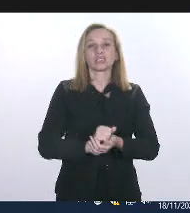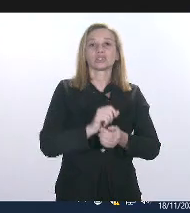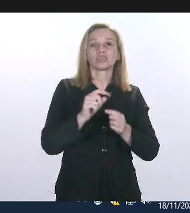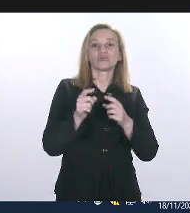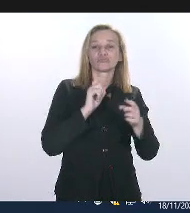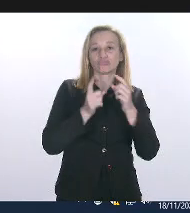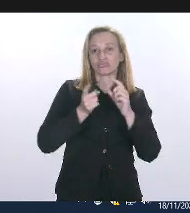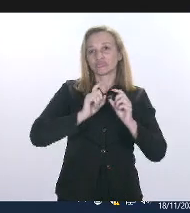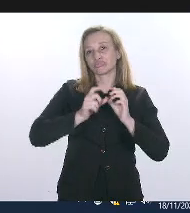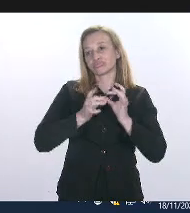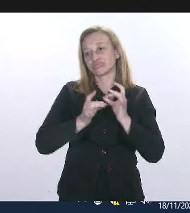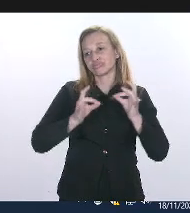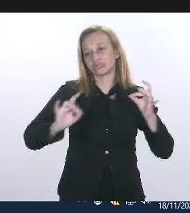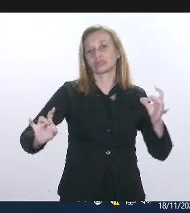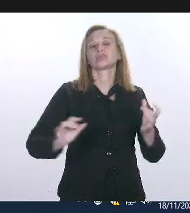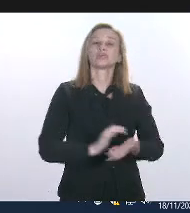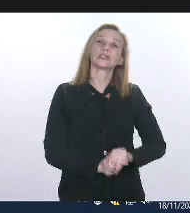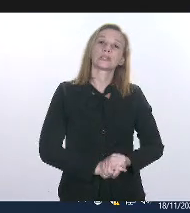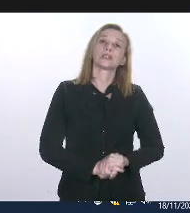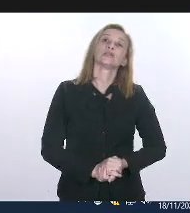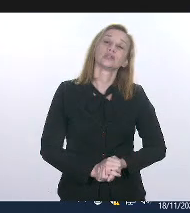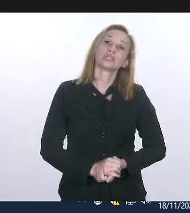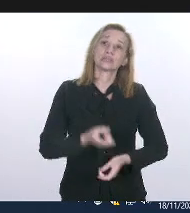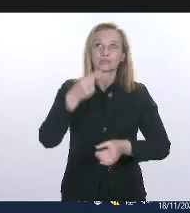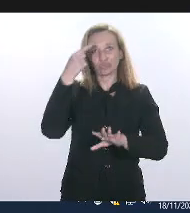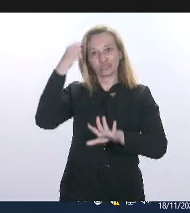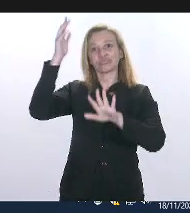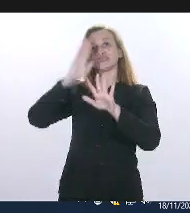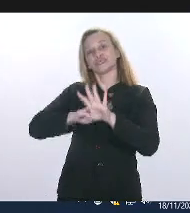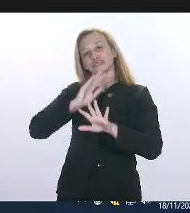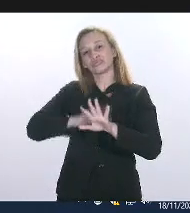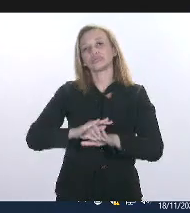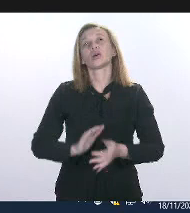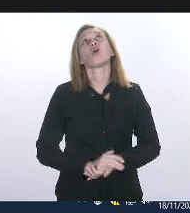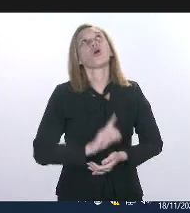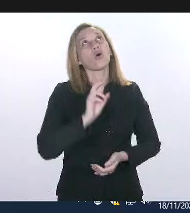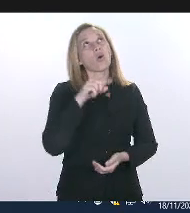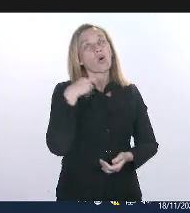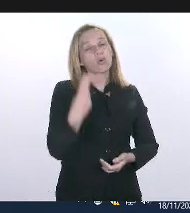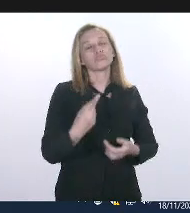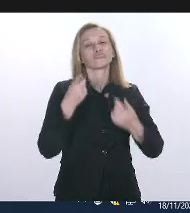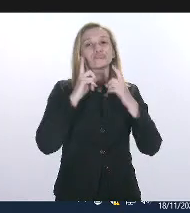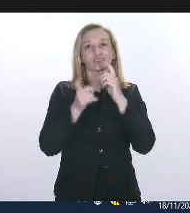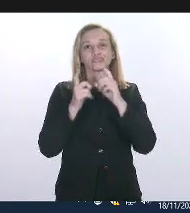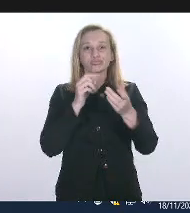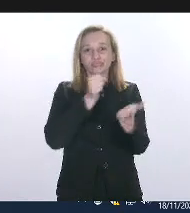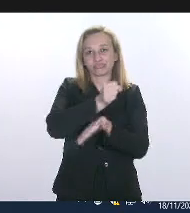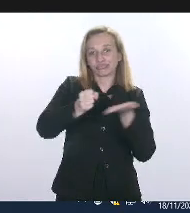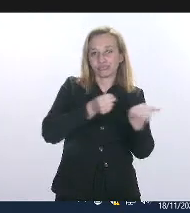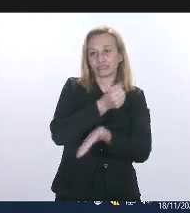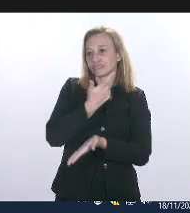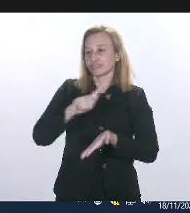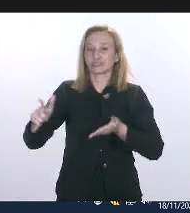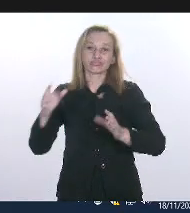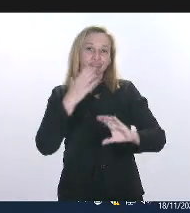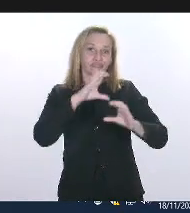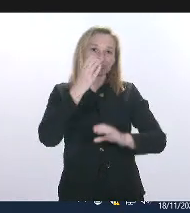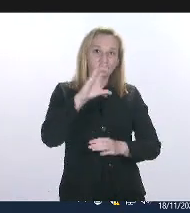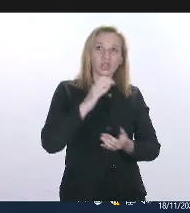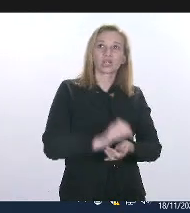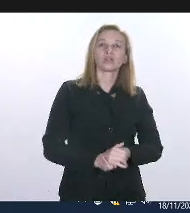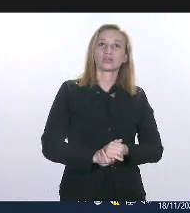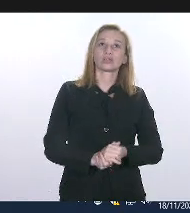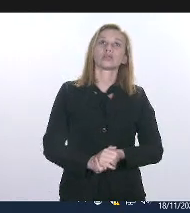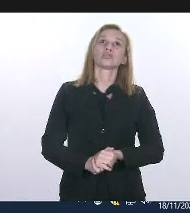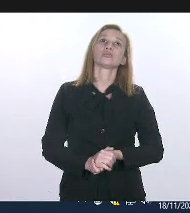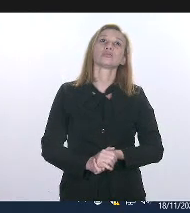mais histéricos, discursos ideológicos ou discursos sem base em ciência tomem a